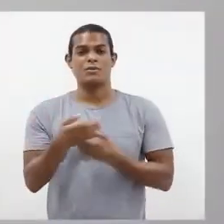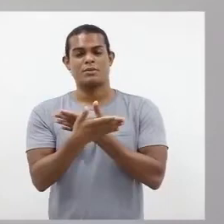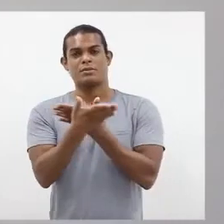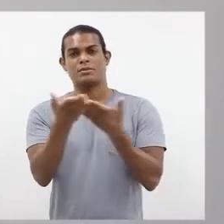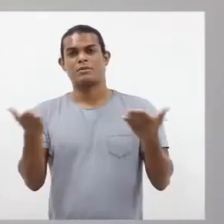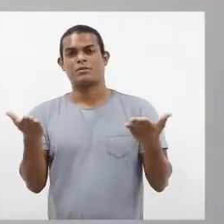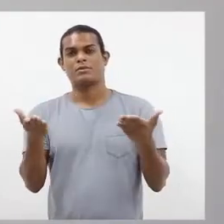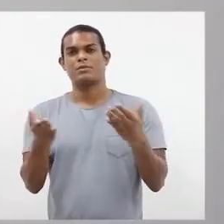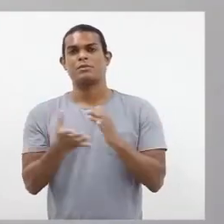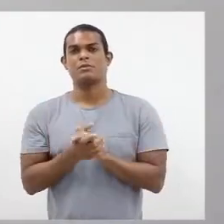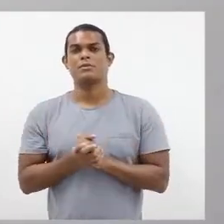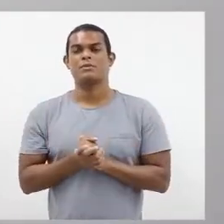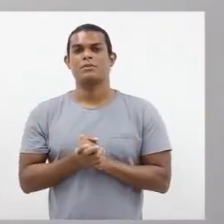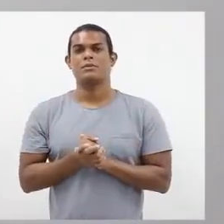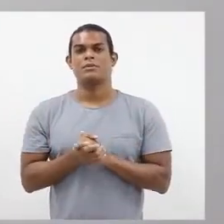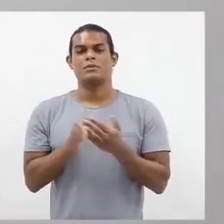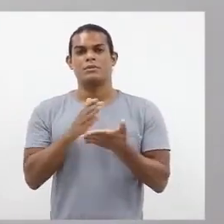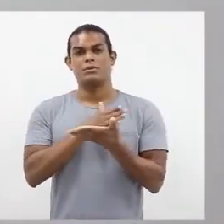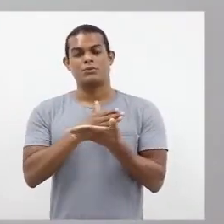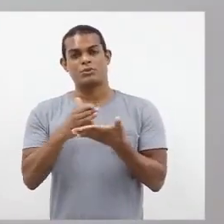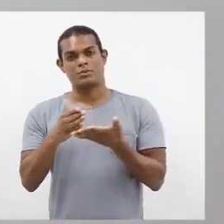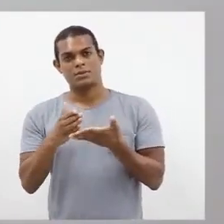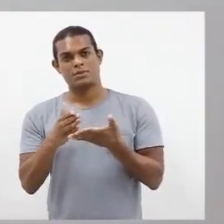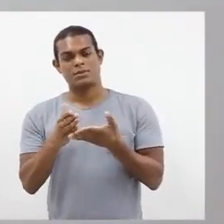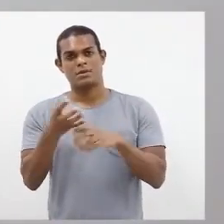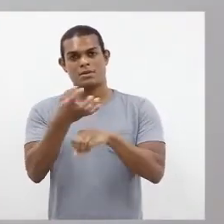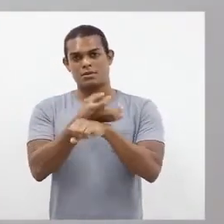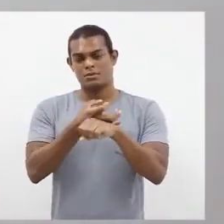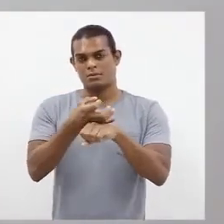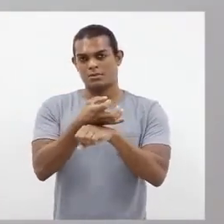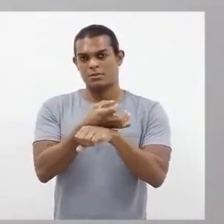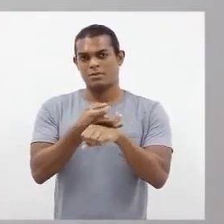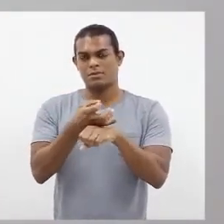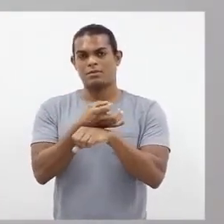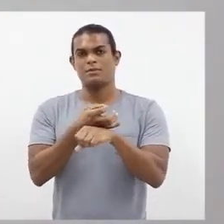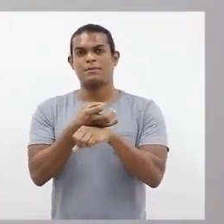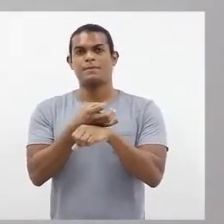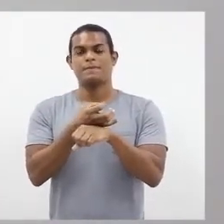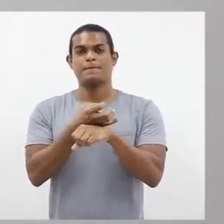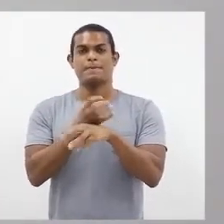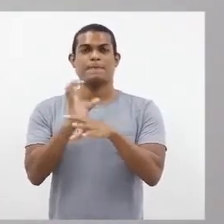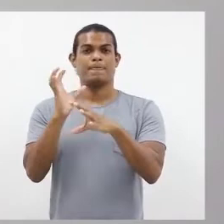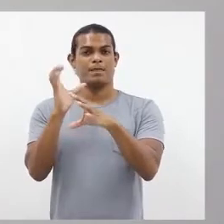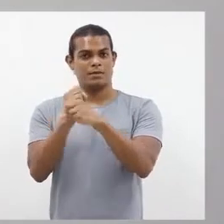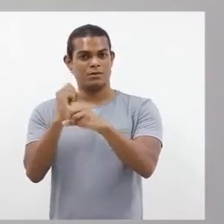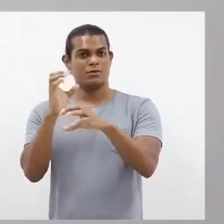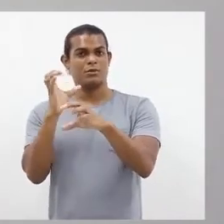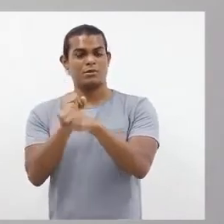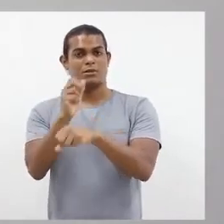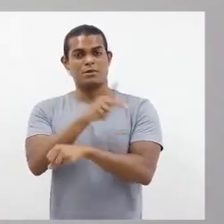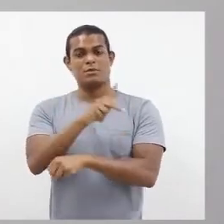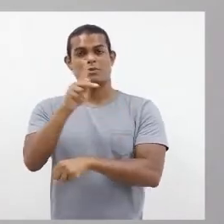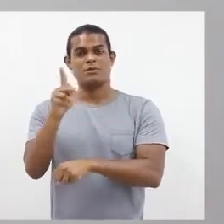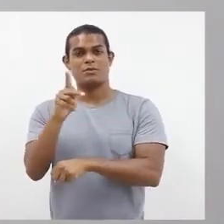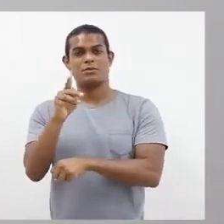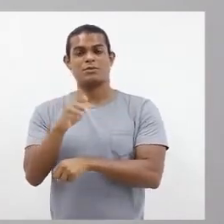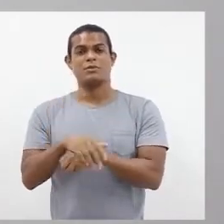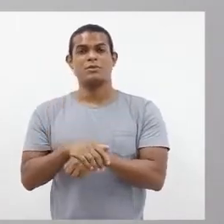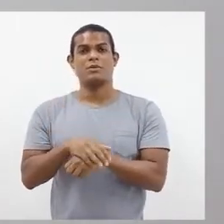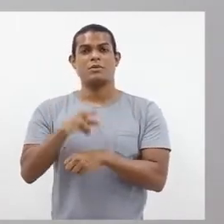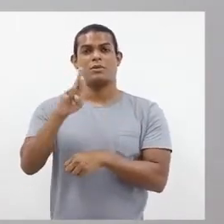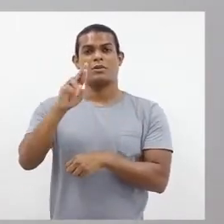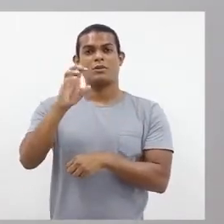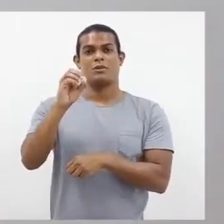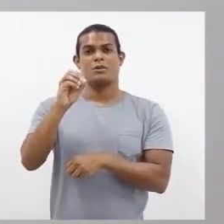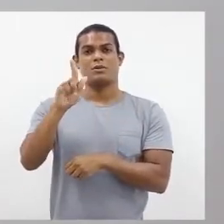alunos. Vamos dar início à nossa disciplina Fundamentos de Contabilidade. Eu sou o professor de vocês, professor